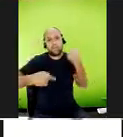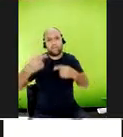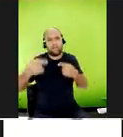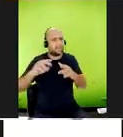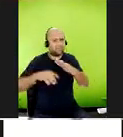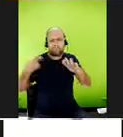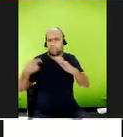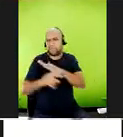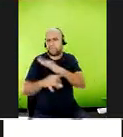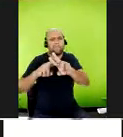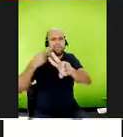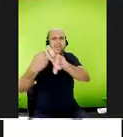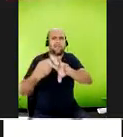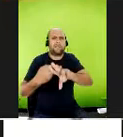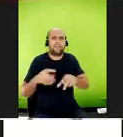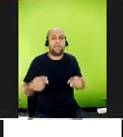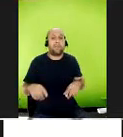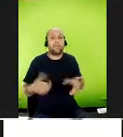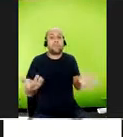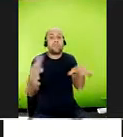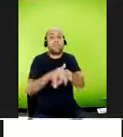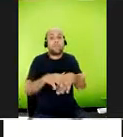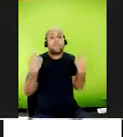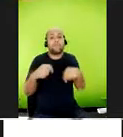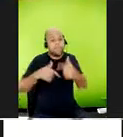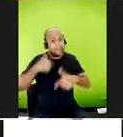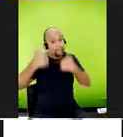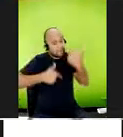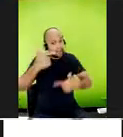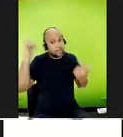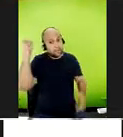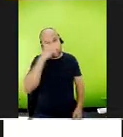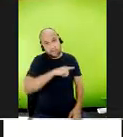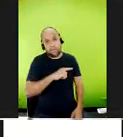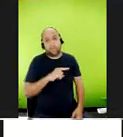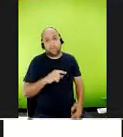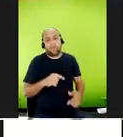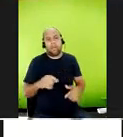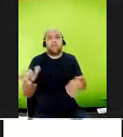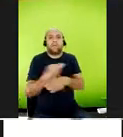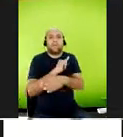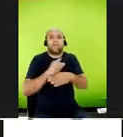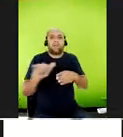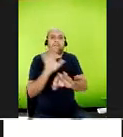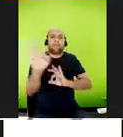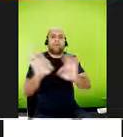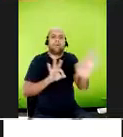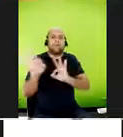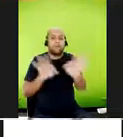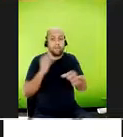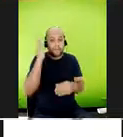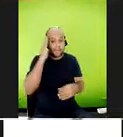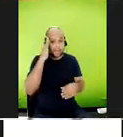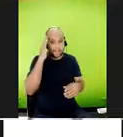mais do que isso inclui demanda um trabalho da moléstia povo incluir é uma estratégia de organizações para entender vou